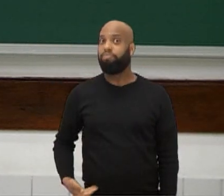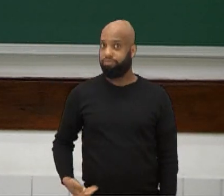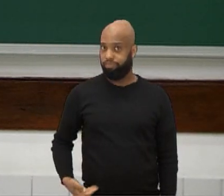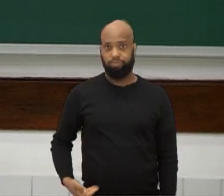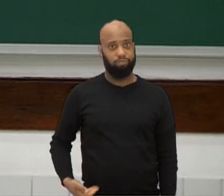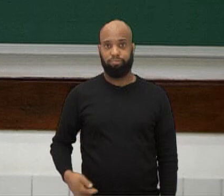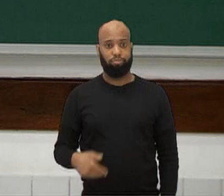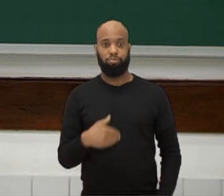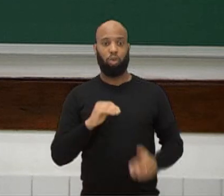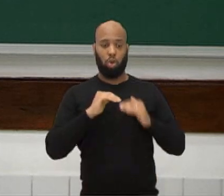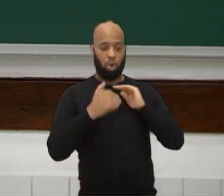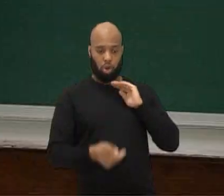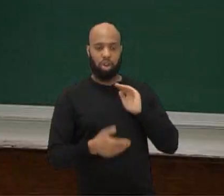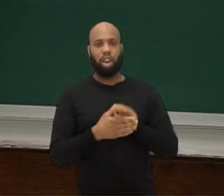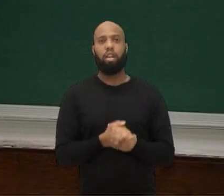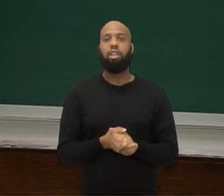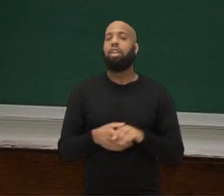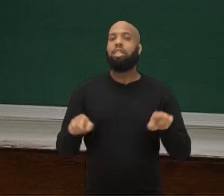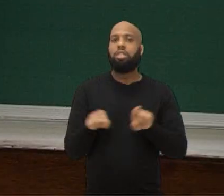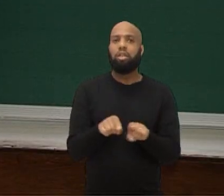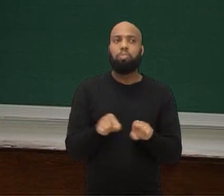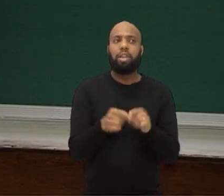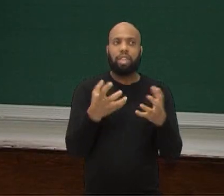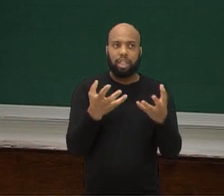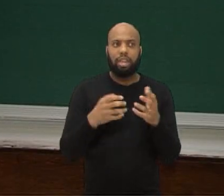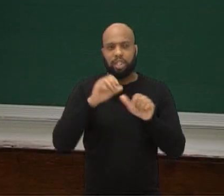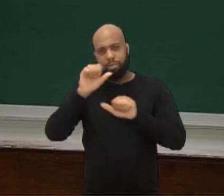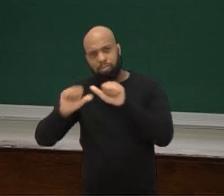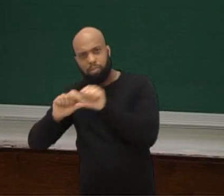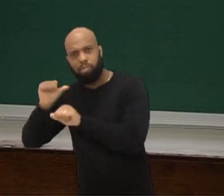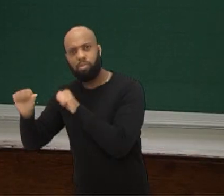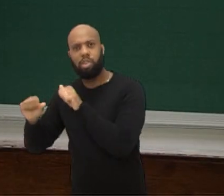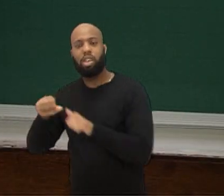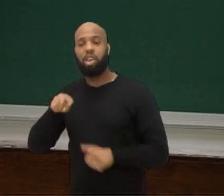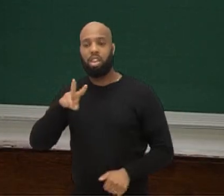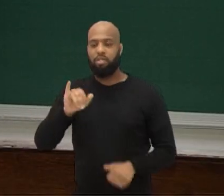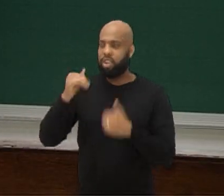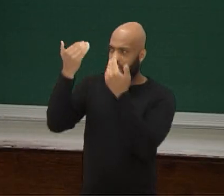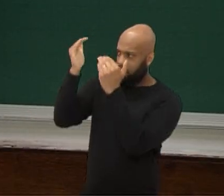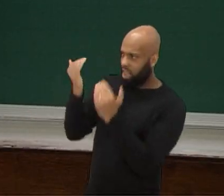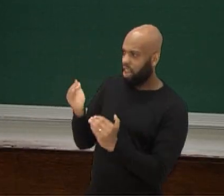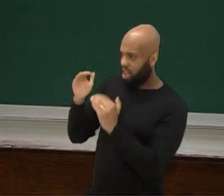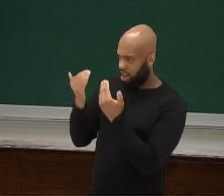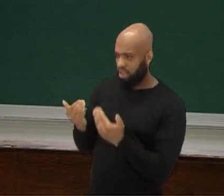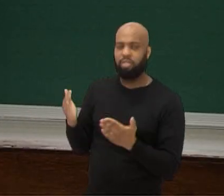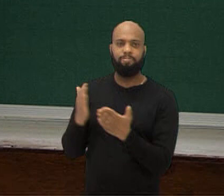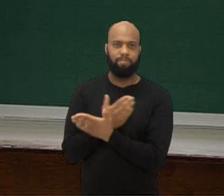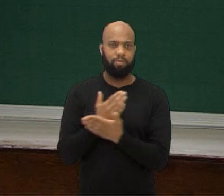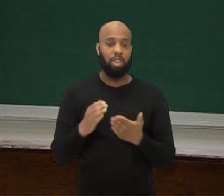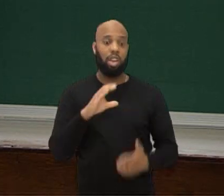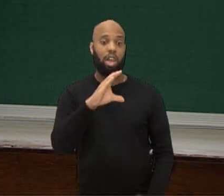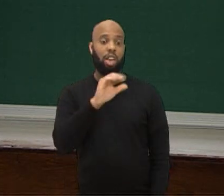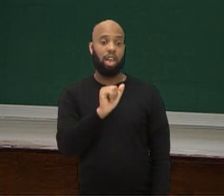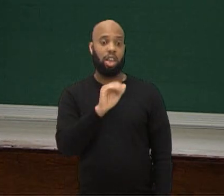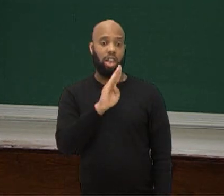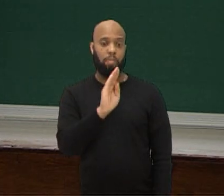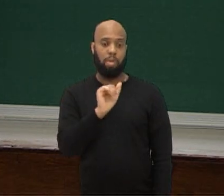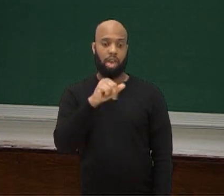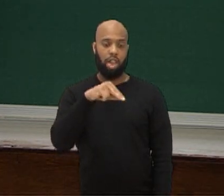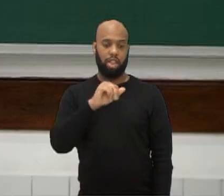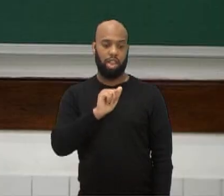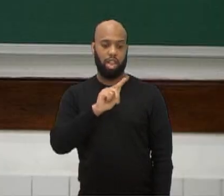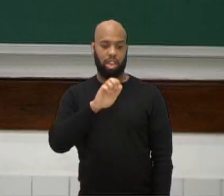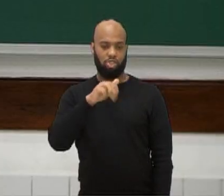regencial, que desejavam mudanças. E nós vamos analisar especialmente hoje a cabanagem.